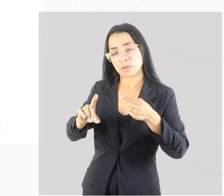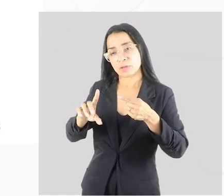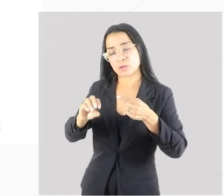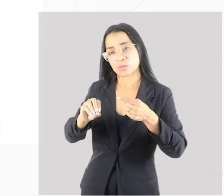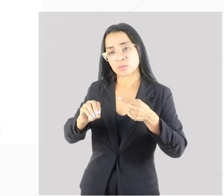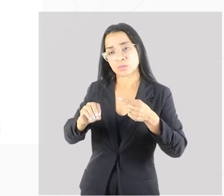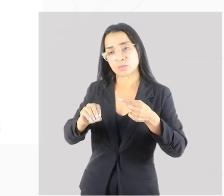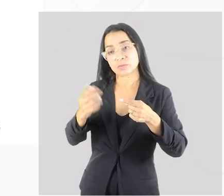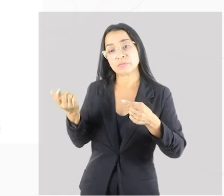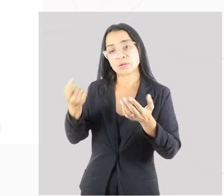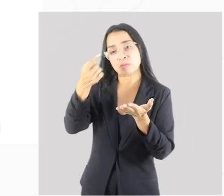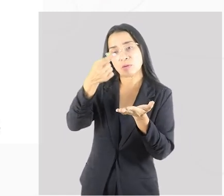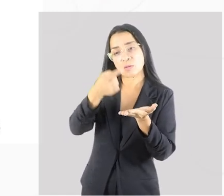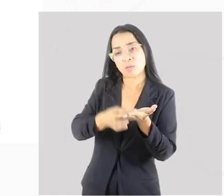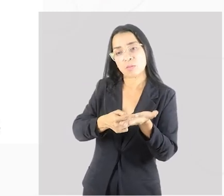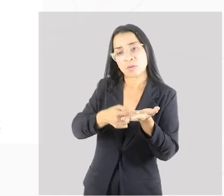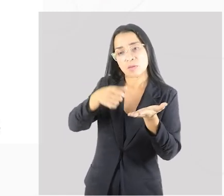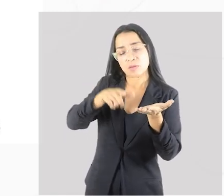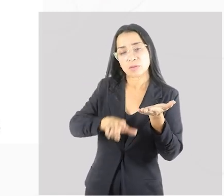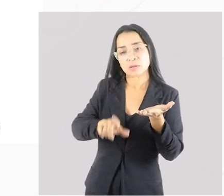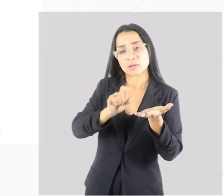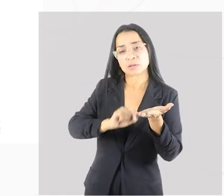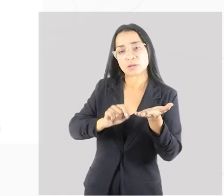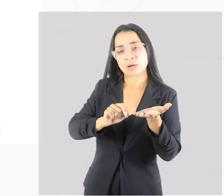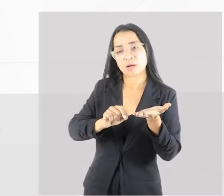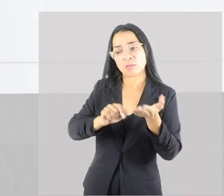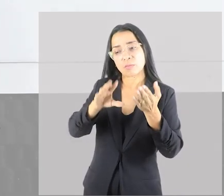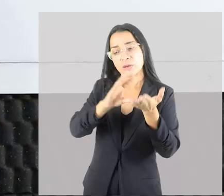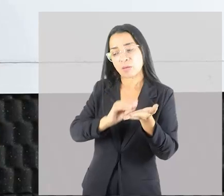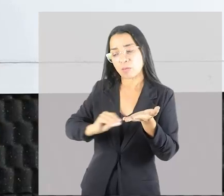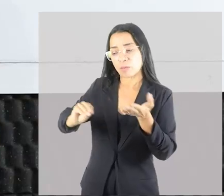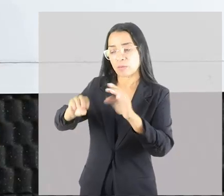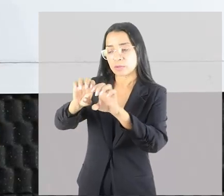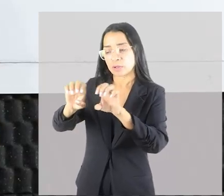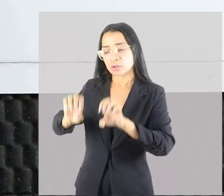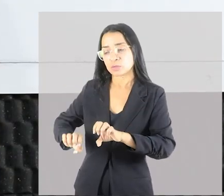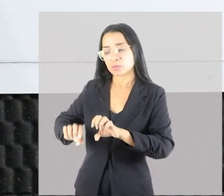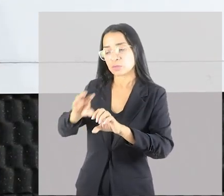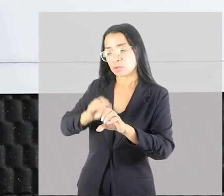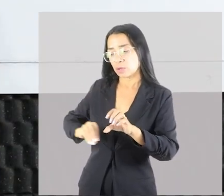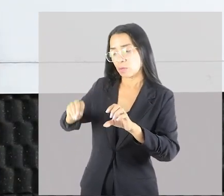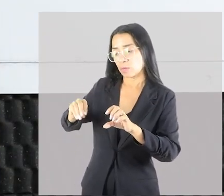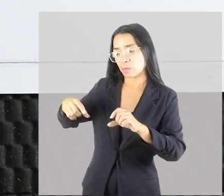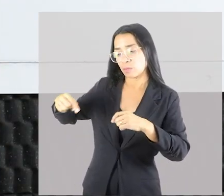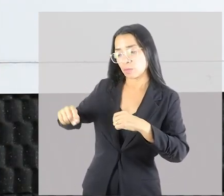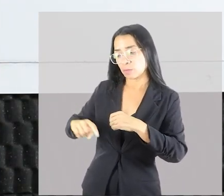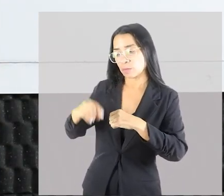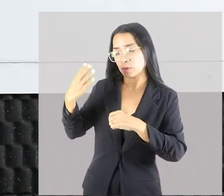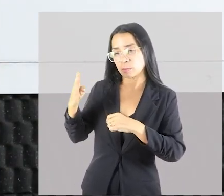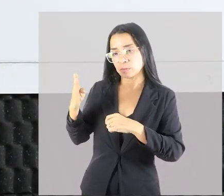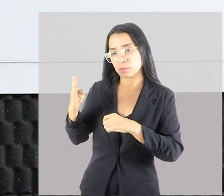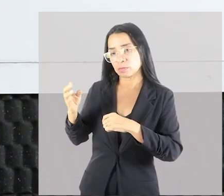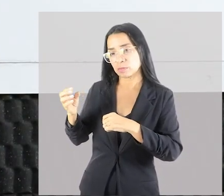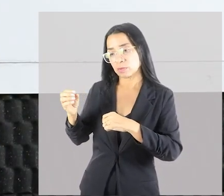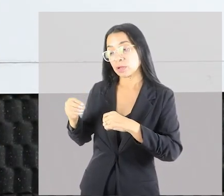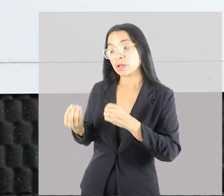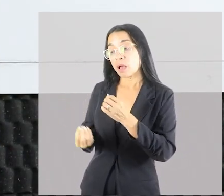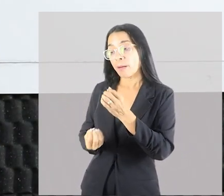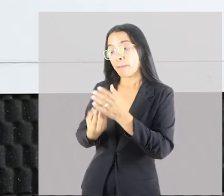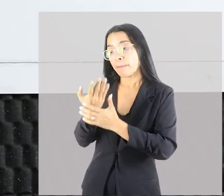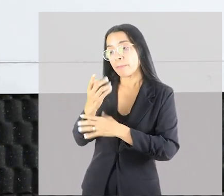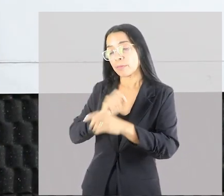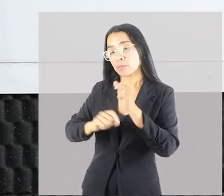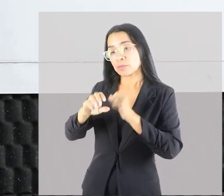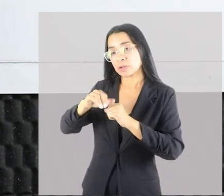uma recombinação. A gente pegou essa estrutura e colocou na bactéria e esperou a bactéria produzir a